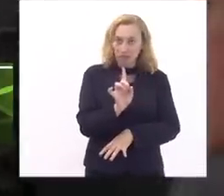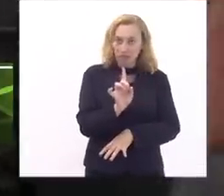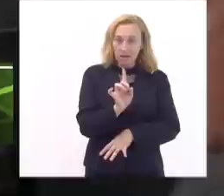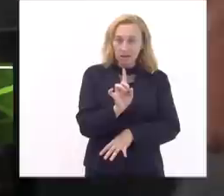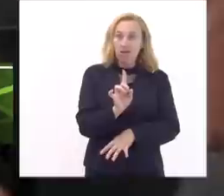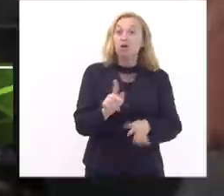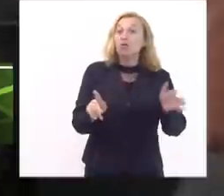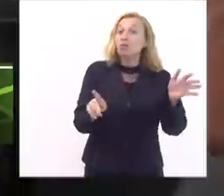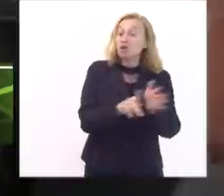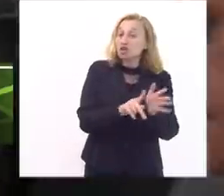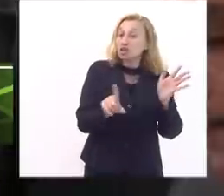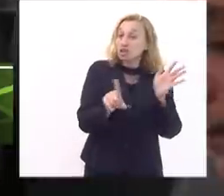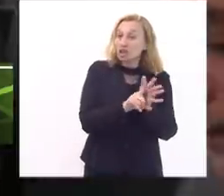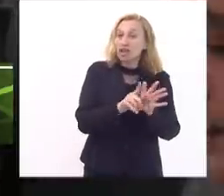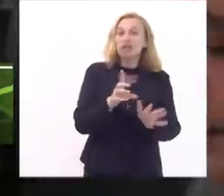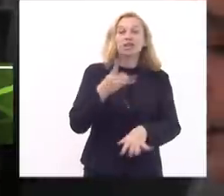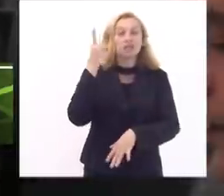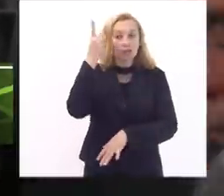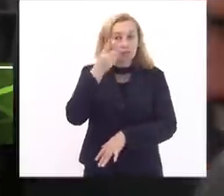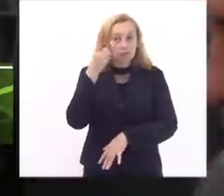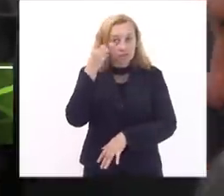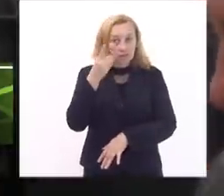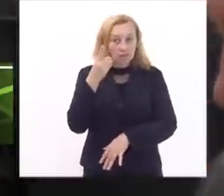O projeto de lei do deputado Gustavo Schmidt